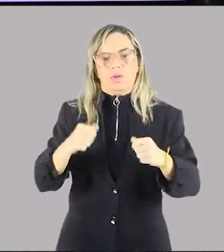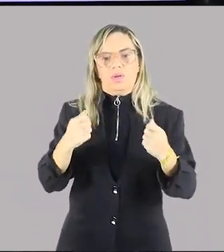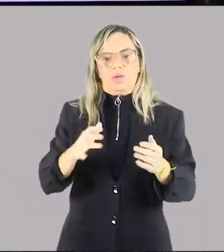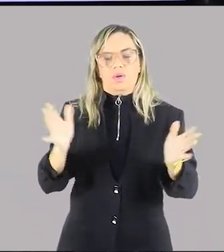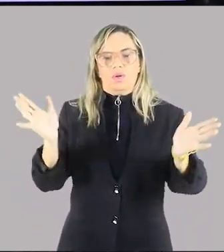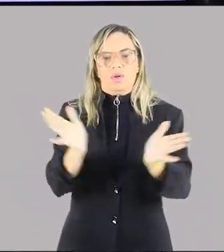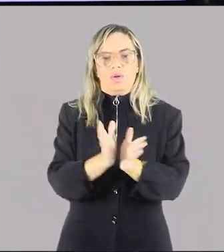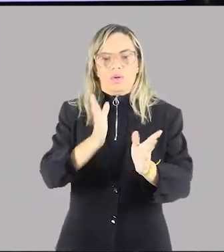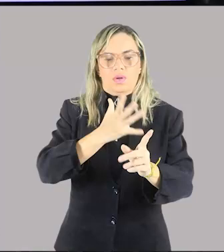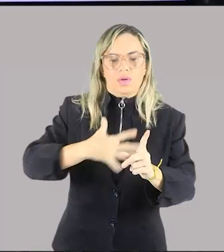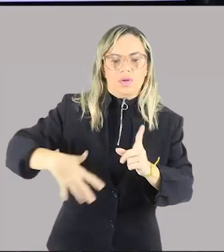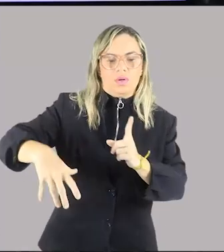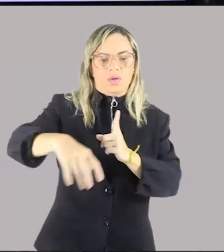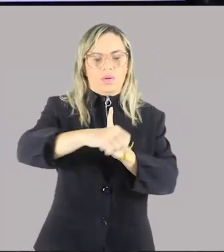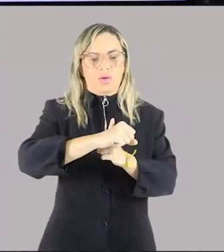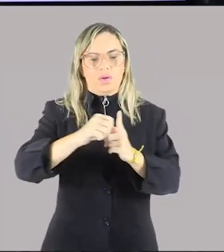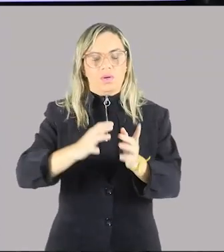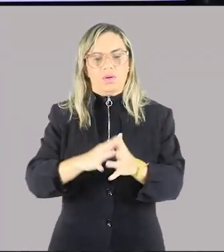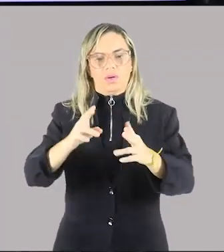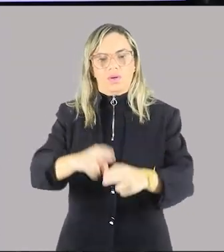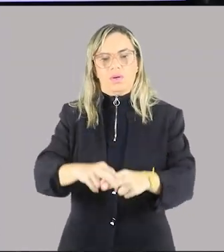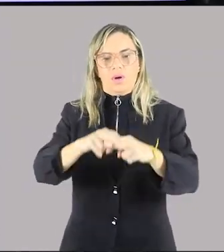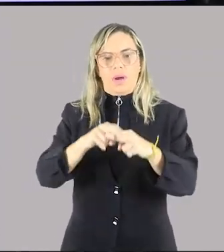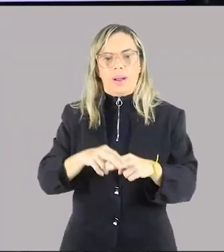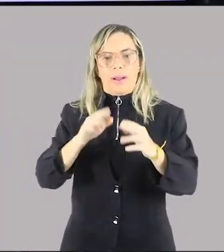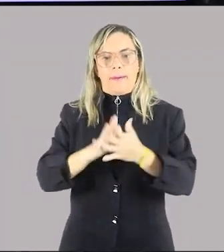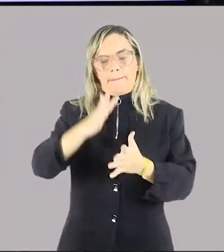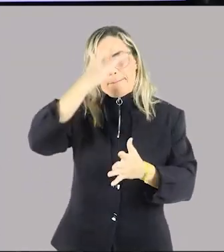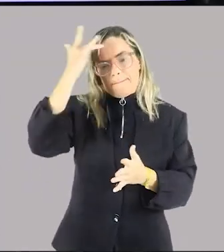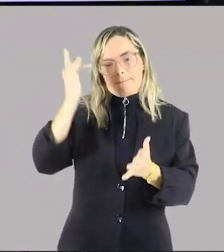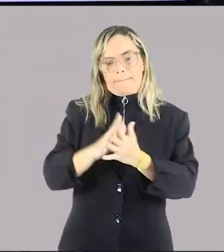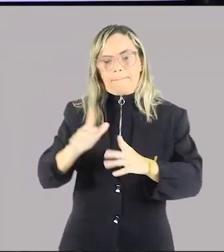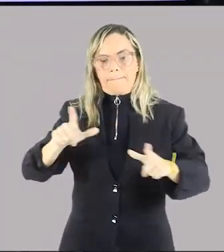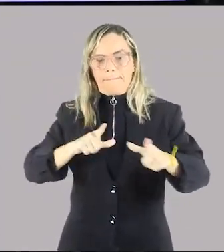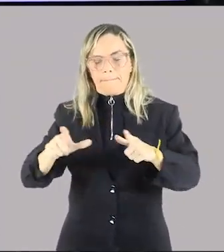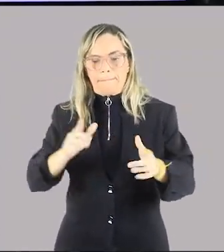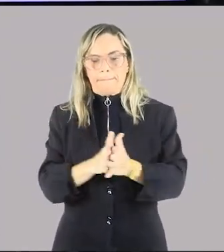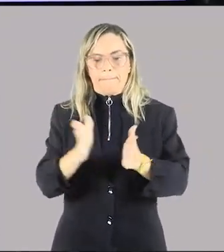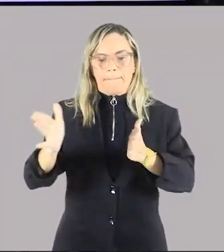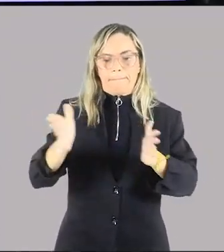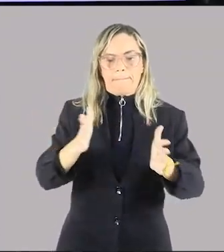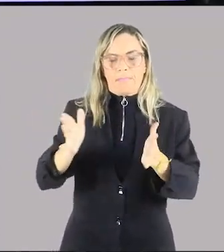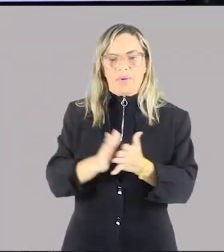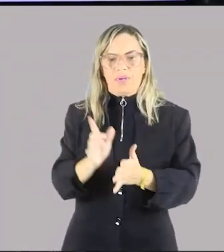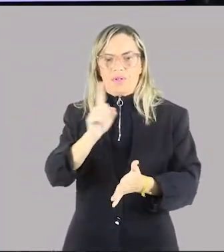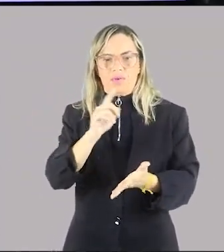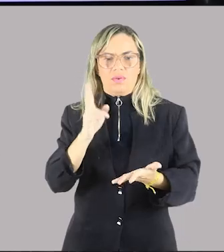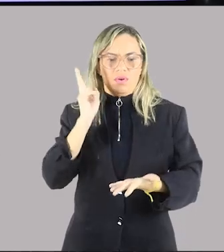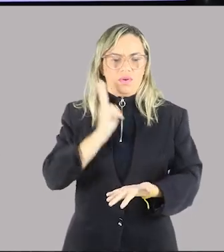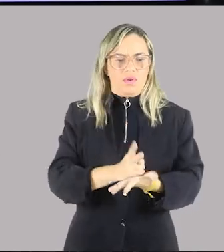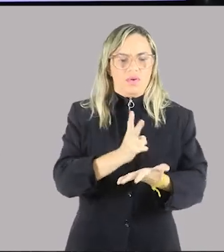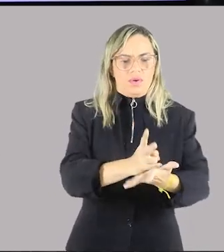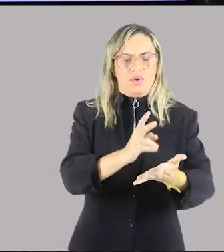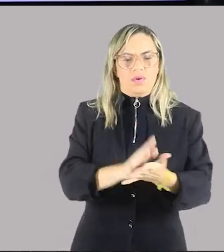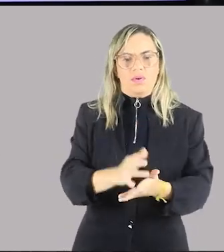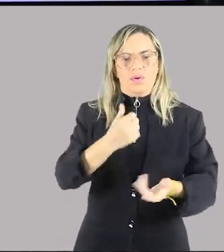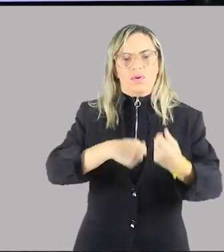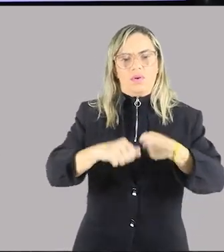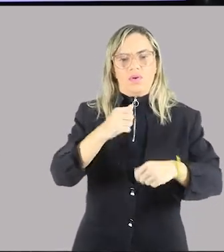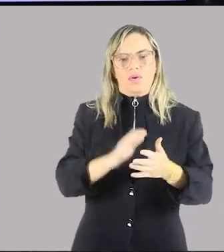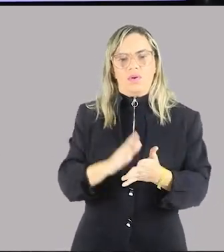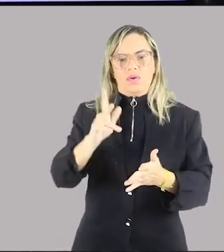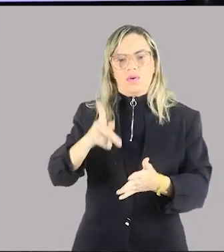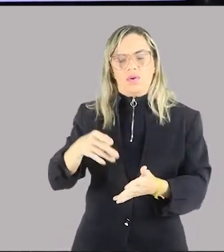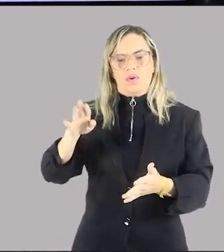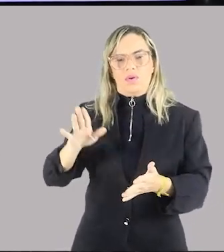coletiva. Portanto, esses servidores estatais são temporários, eles não vão permanecer na administração pública após